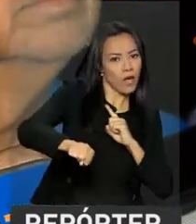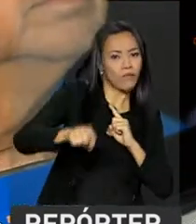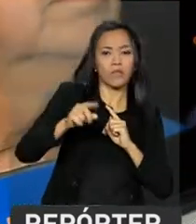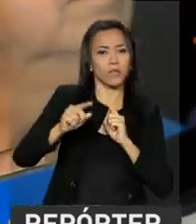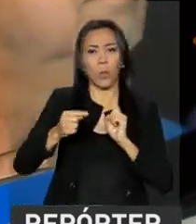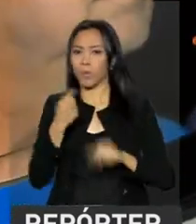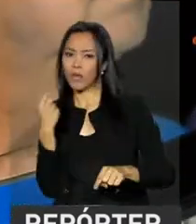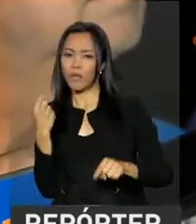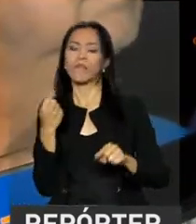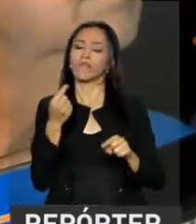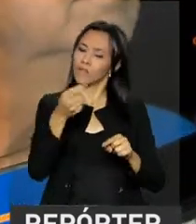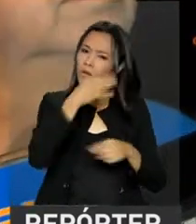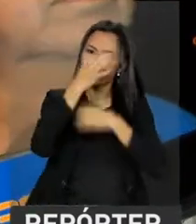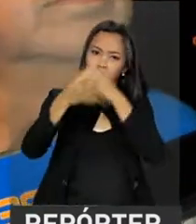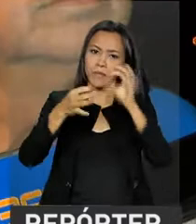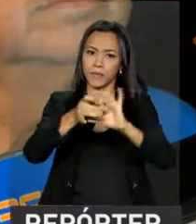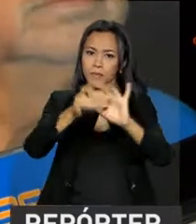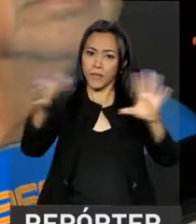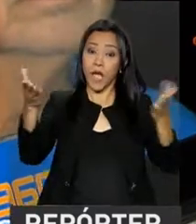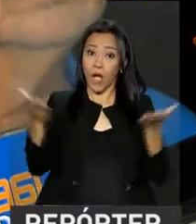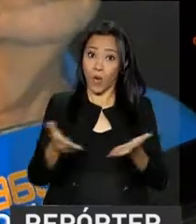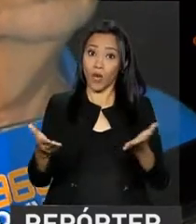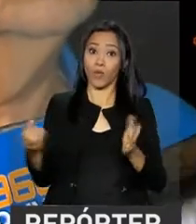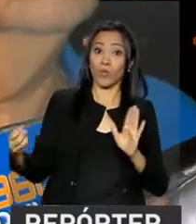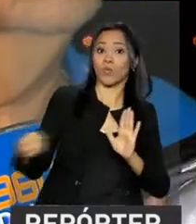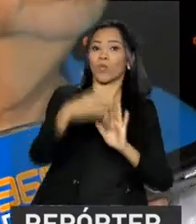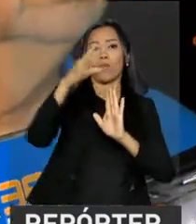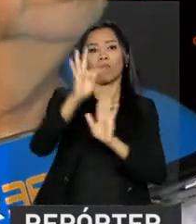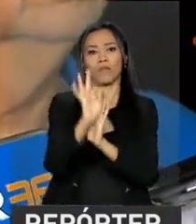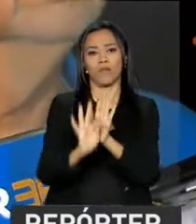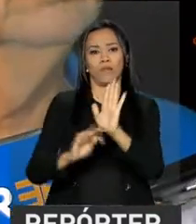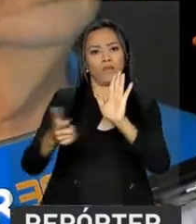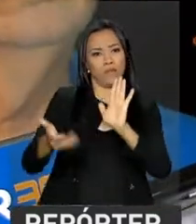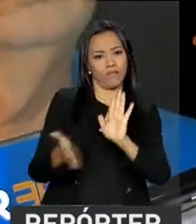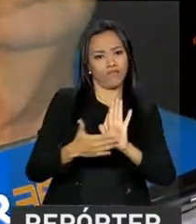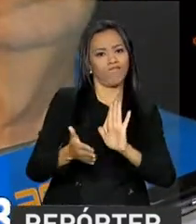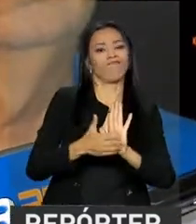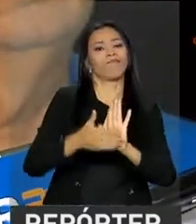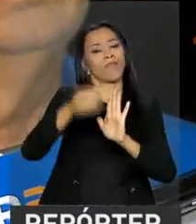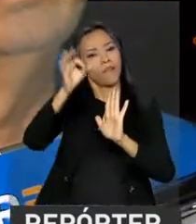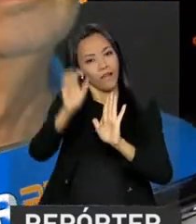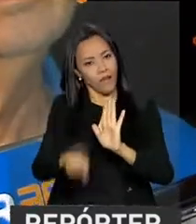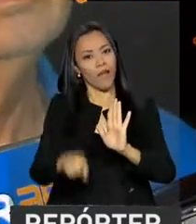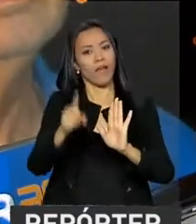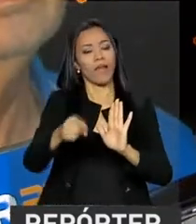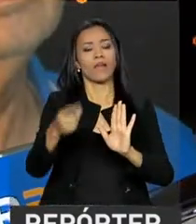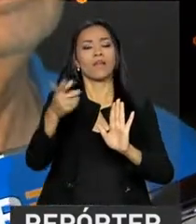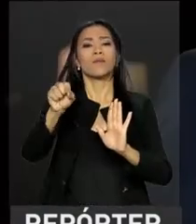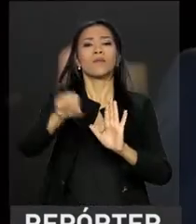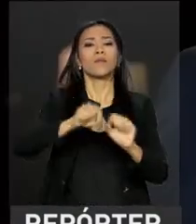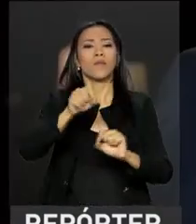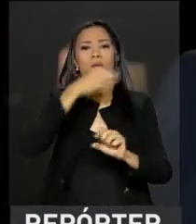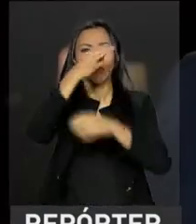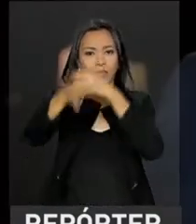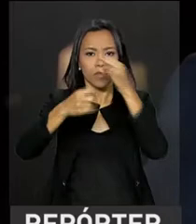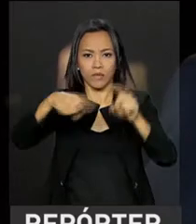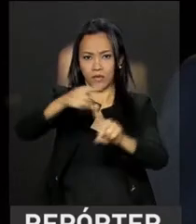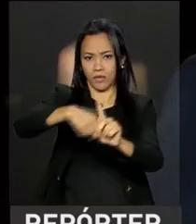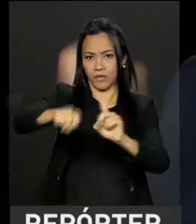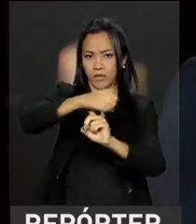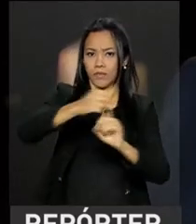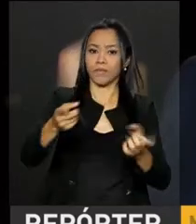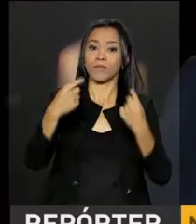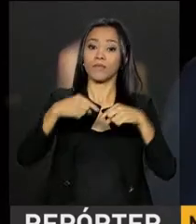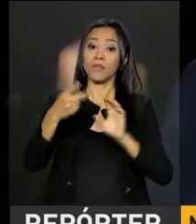dúvida nós tivemos agora uma cara nova que representa realmente o sentimento da sociedade brasileira o projeto foi aprovado